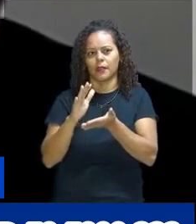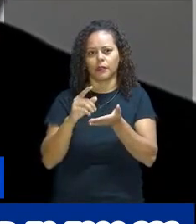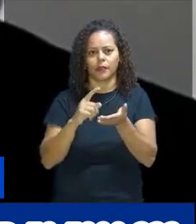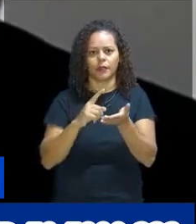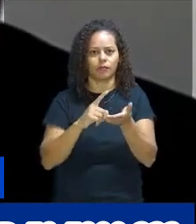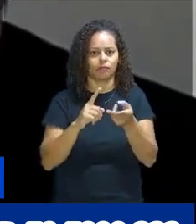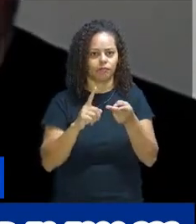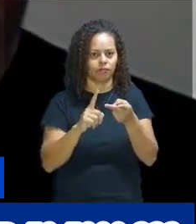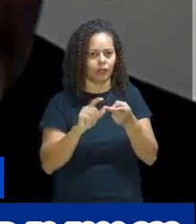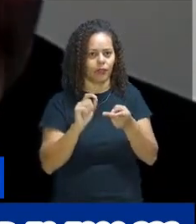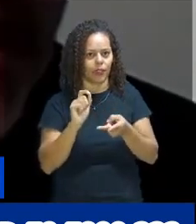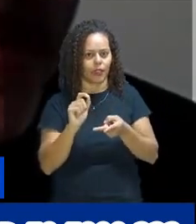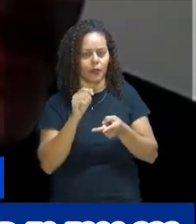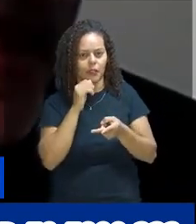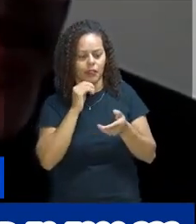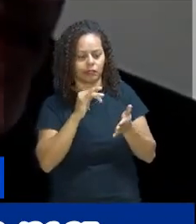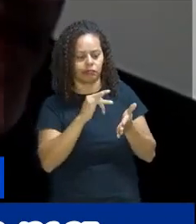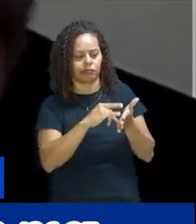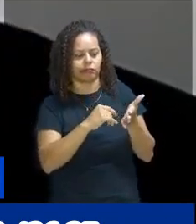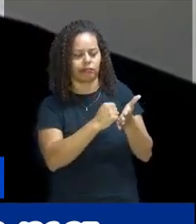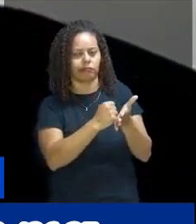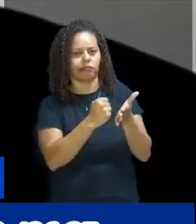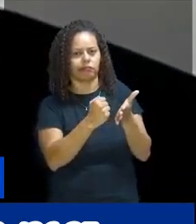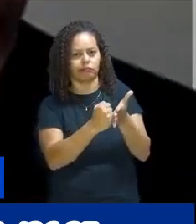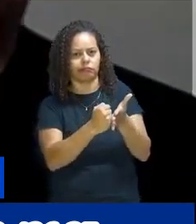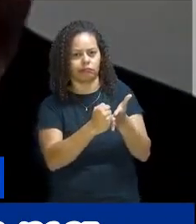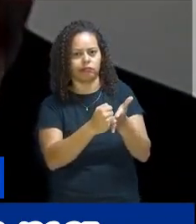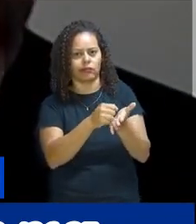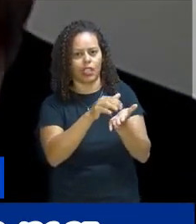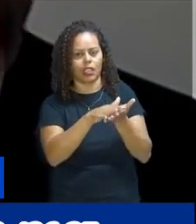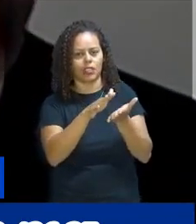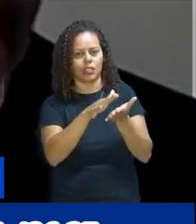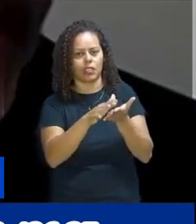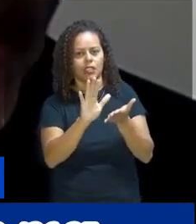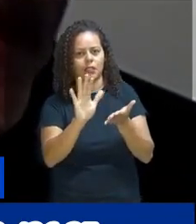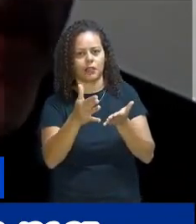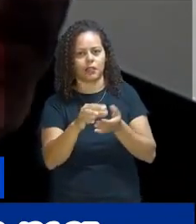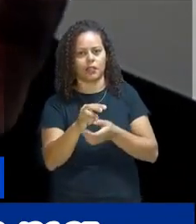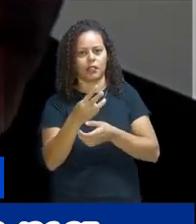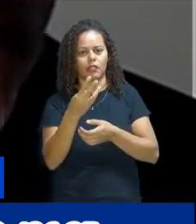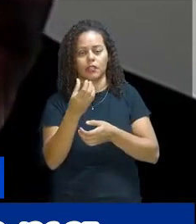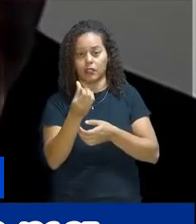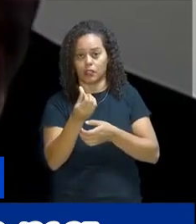5099-222, consta o registro de receitas no valor total de